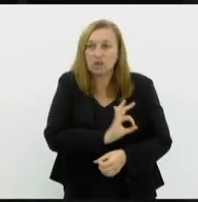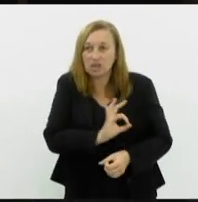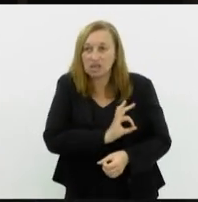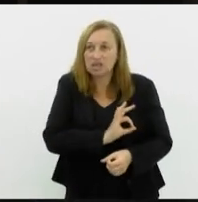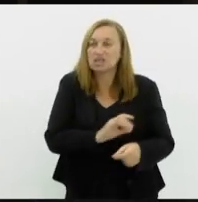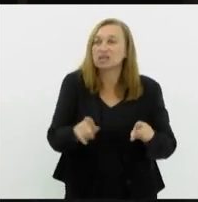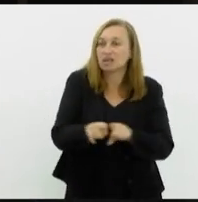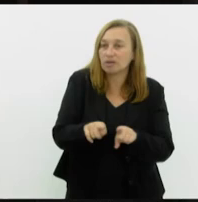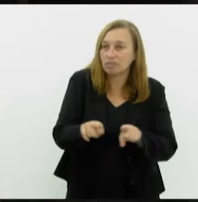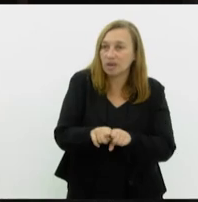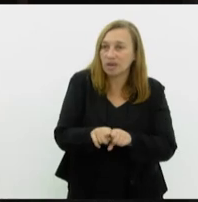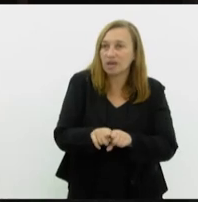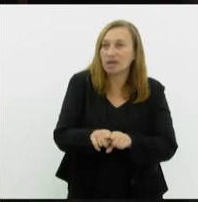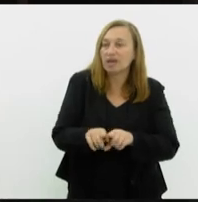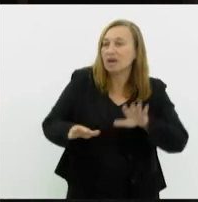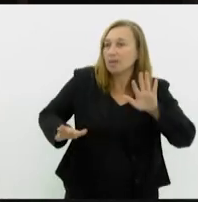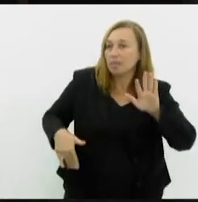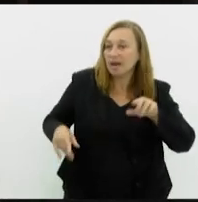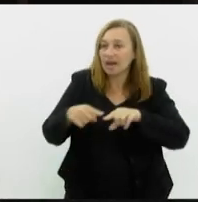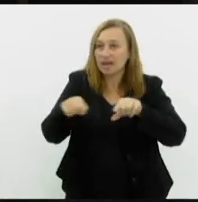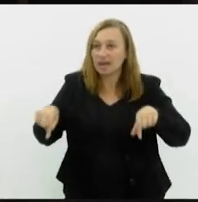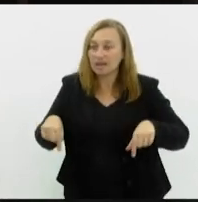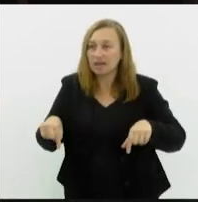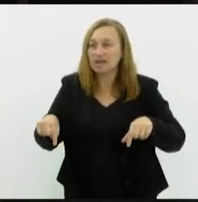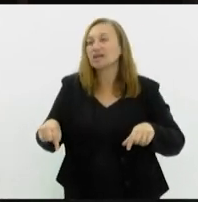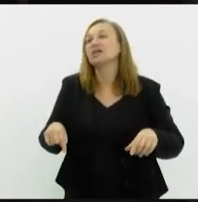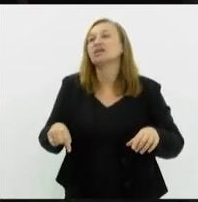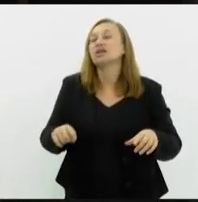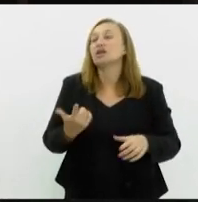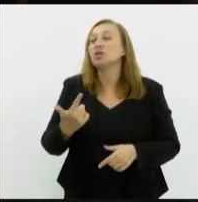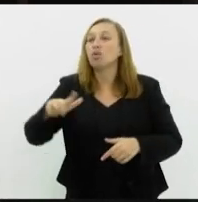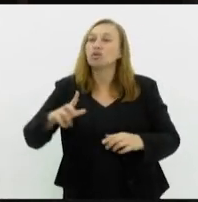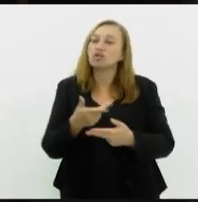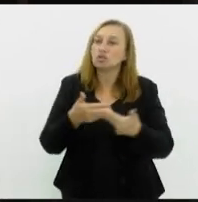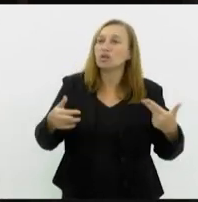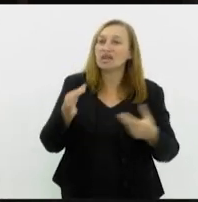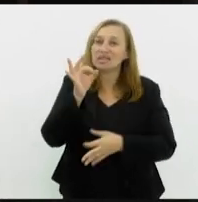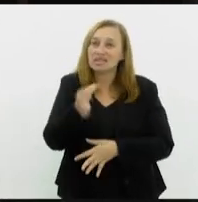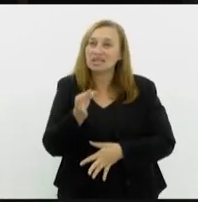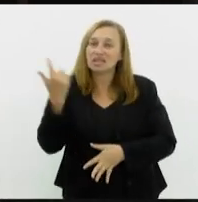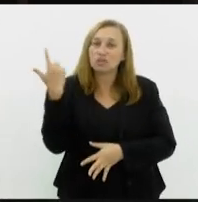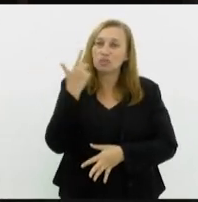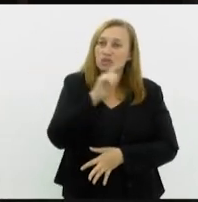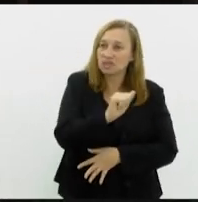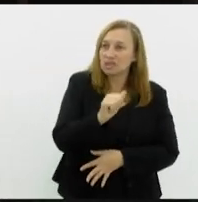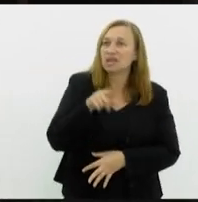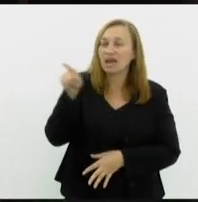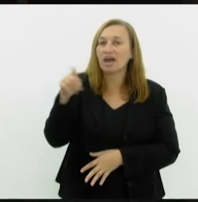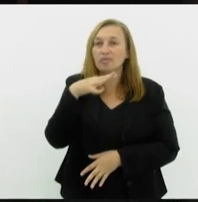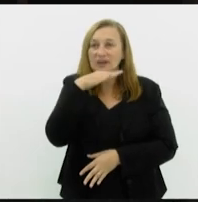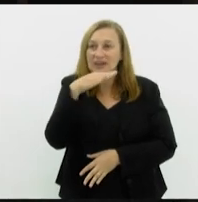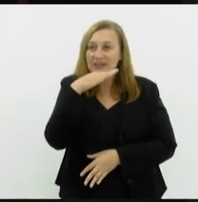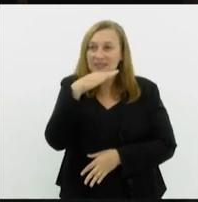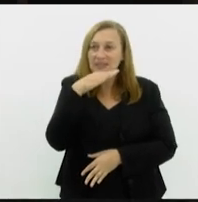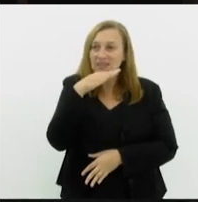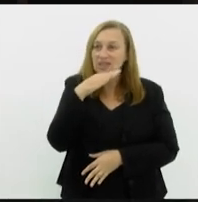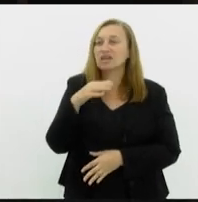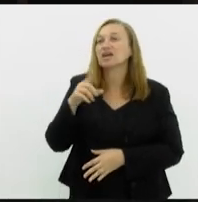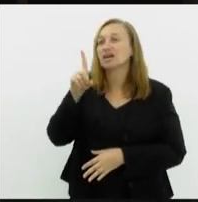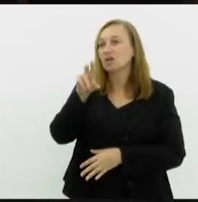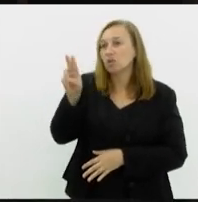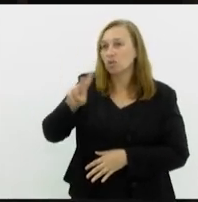de Praia Grande, que nós conseguimos reformar, e outras coisas mais que eu tenho certeza que nós vamos conseguir lá em Mangaratiba, através do Luiz